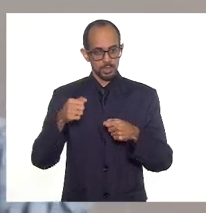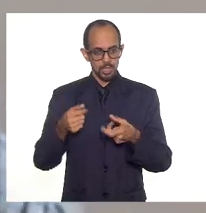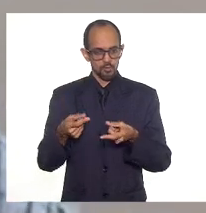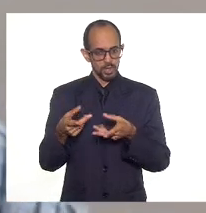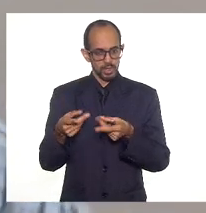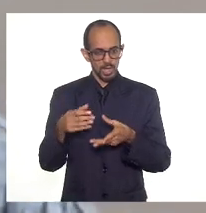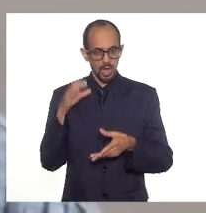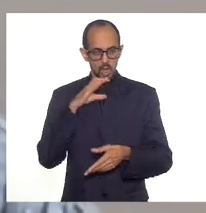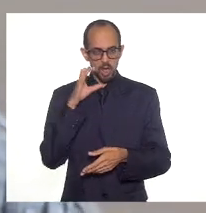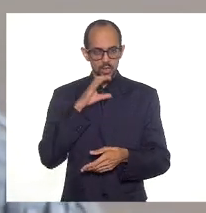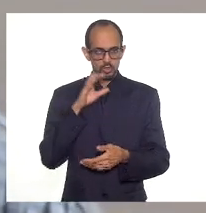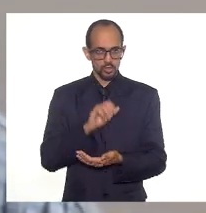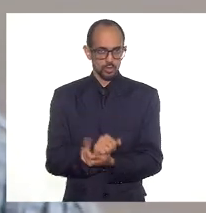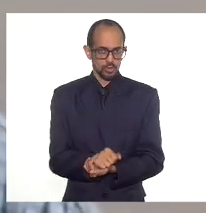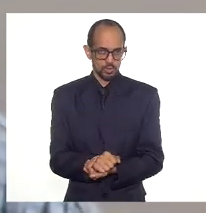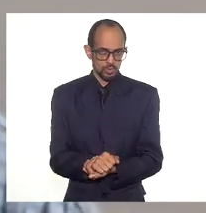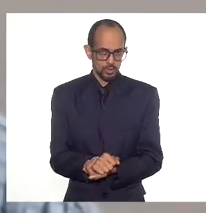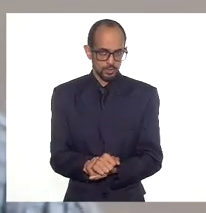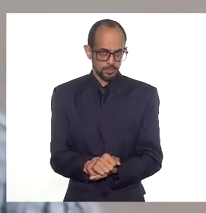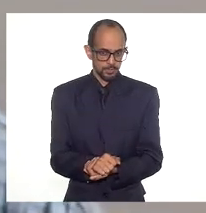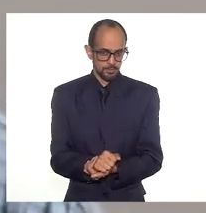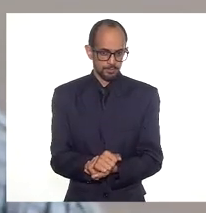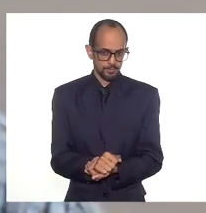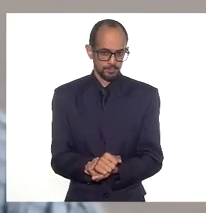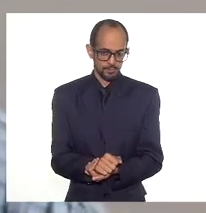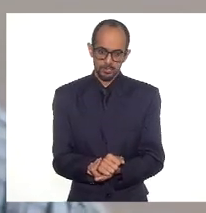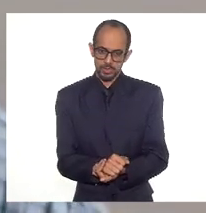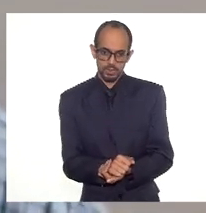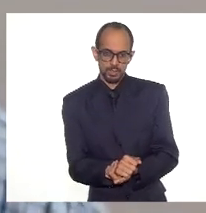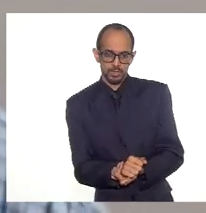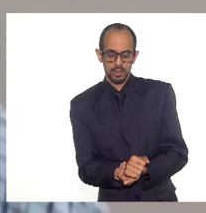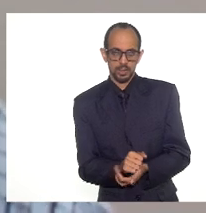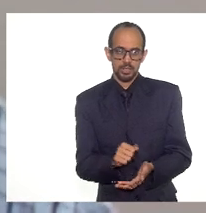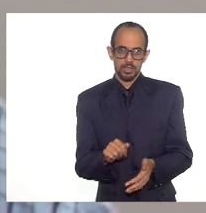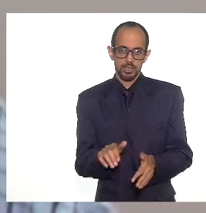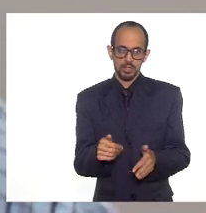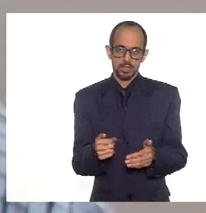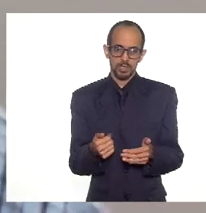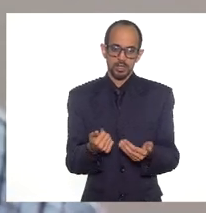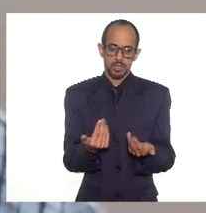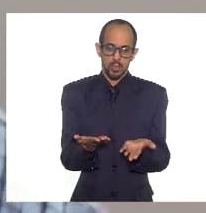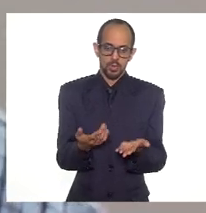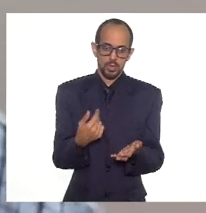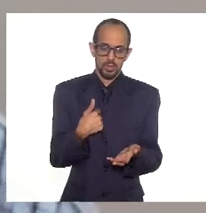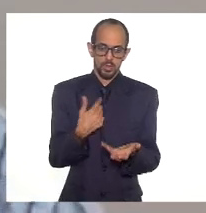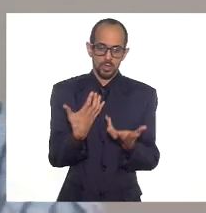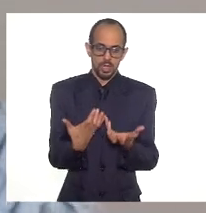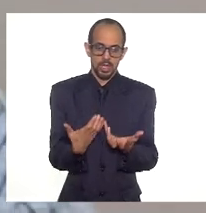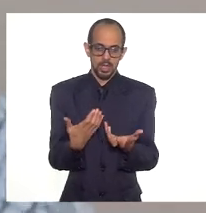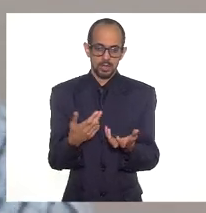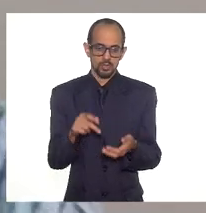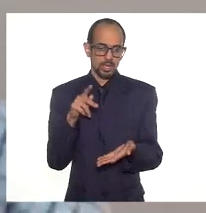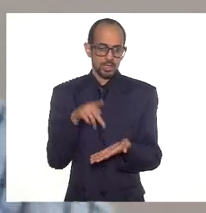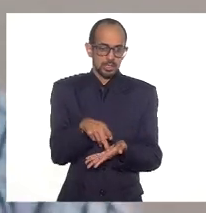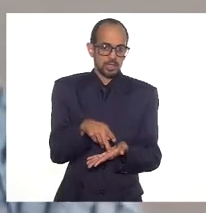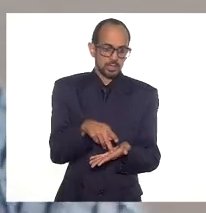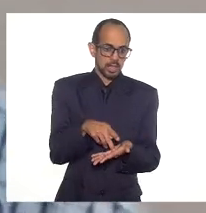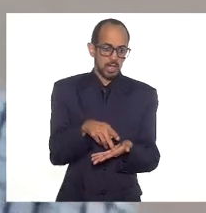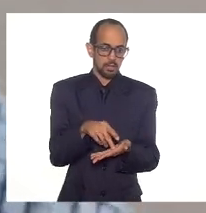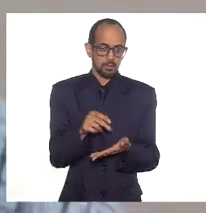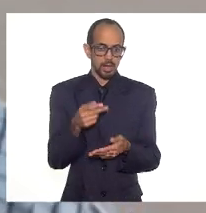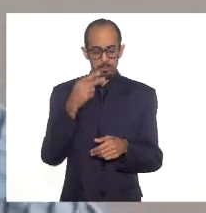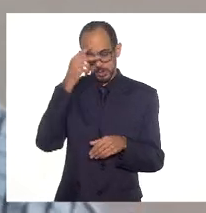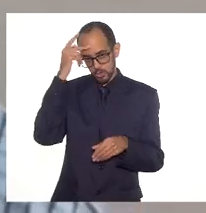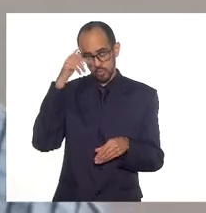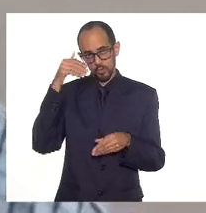um pouco a política da Petrobras hoje. Sejamos sinceros, né? Enfim, quem foi eleito tem condição de